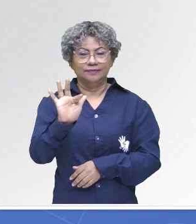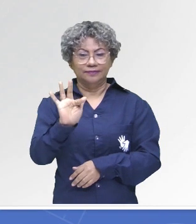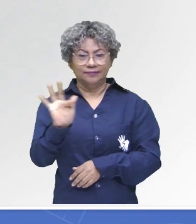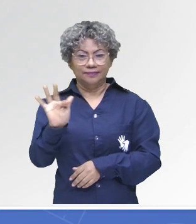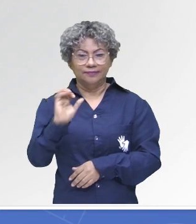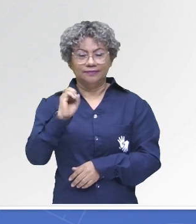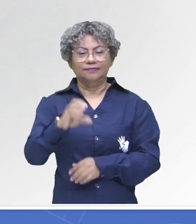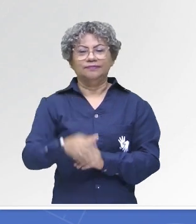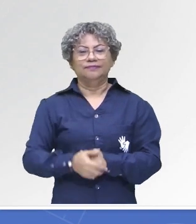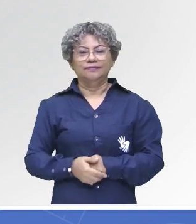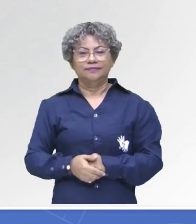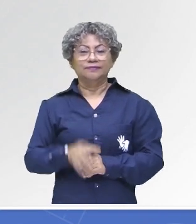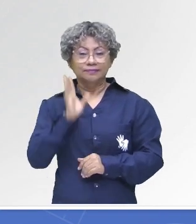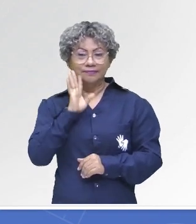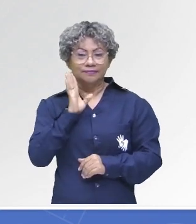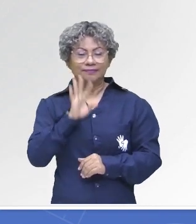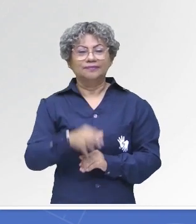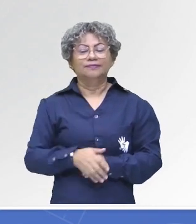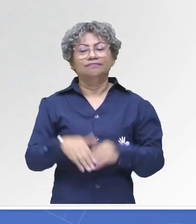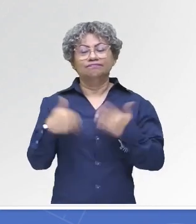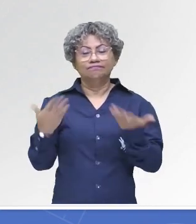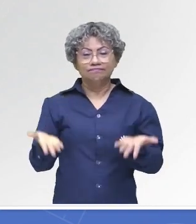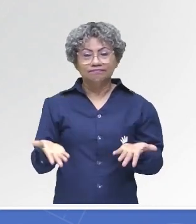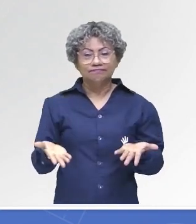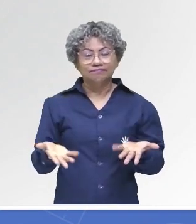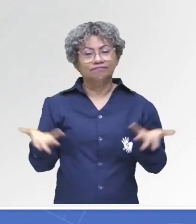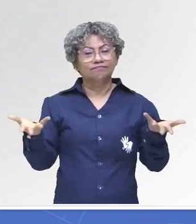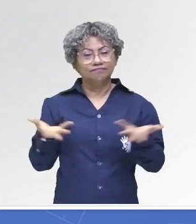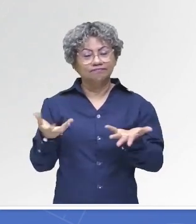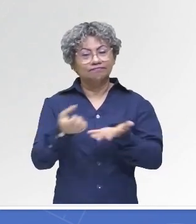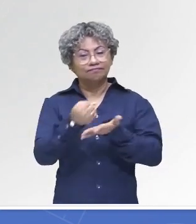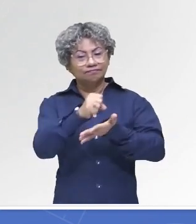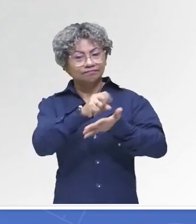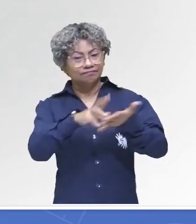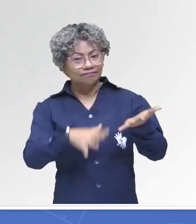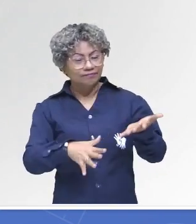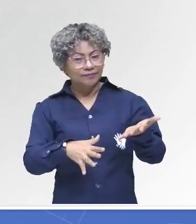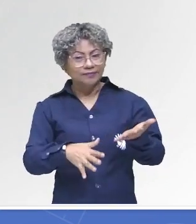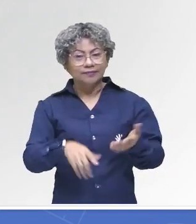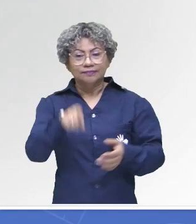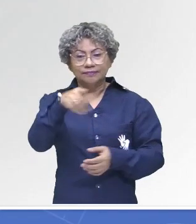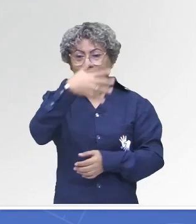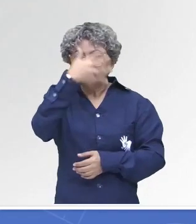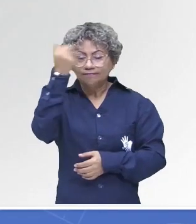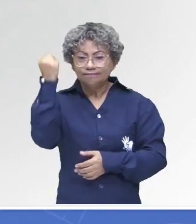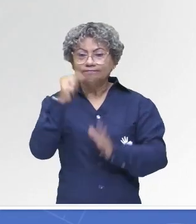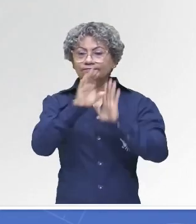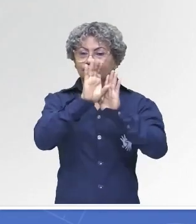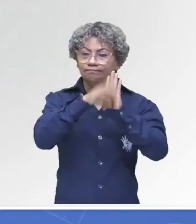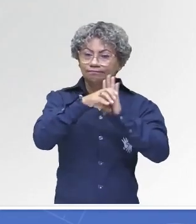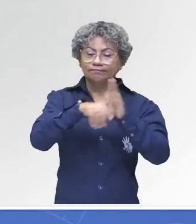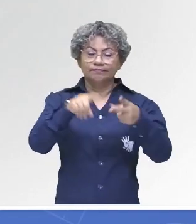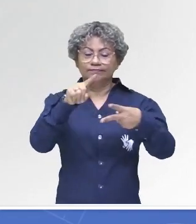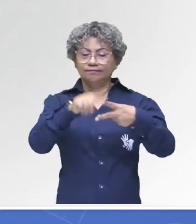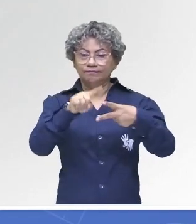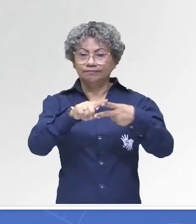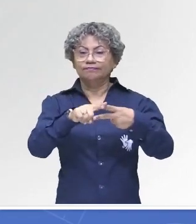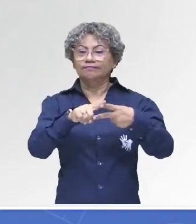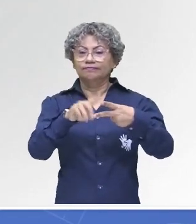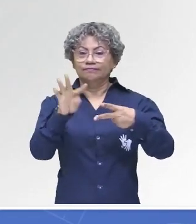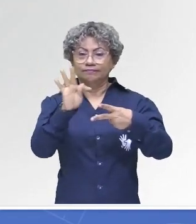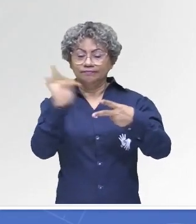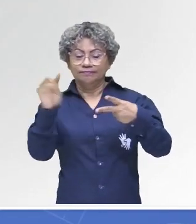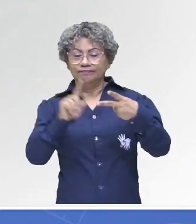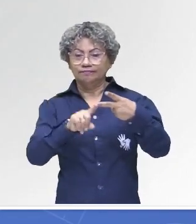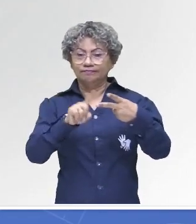vocês. Beleza? Então era isso que nós tínhamos para apresentar hoje. Não esqueça os conceitos de temperatura e calor, tá certo? São